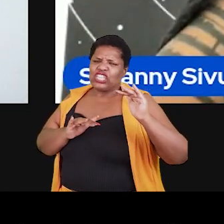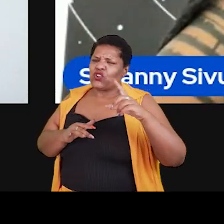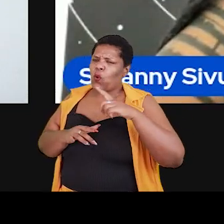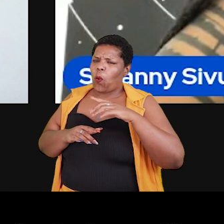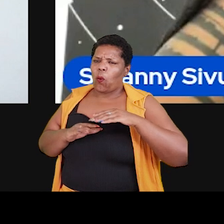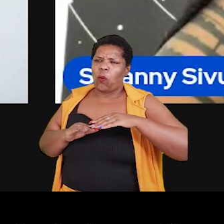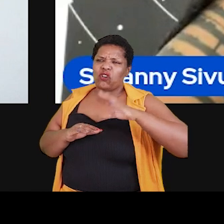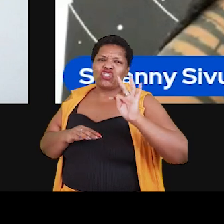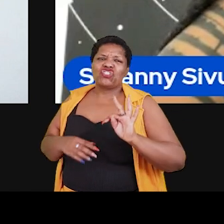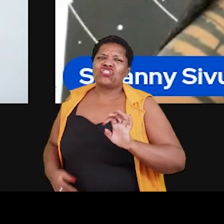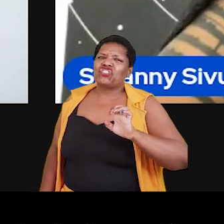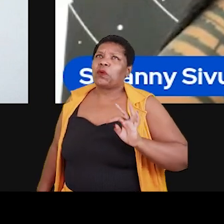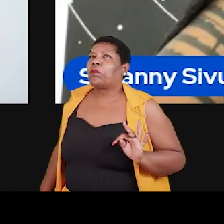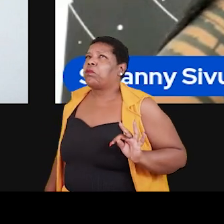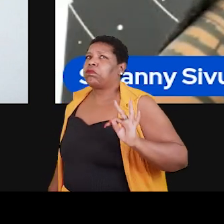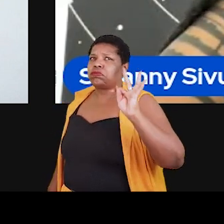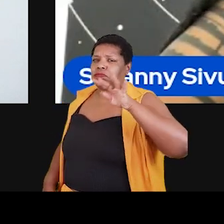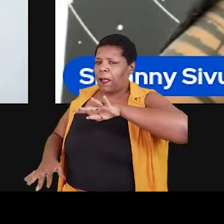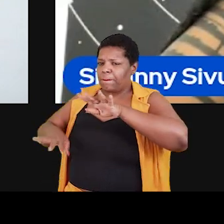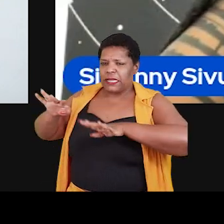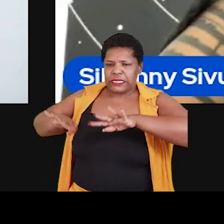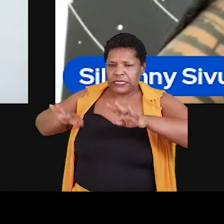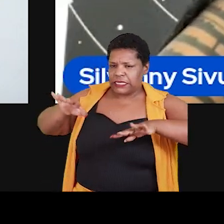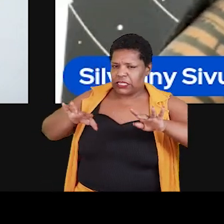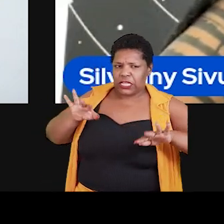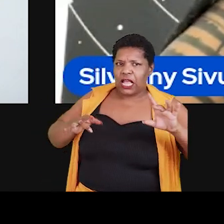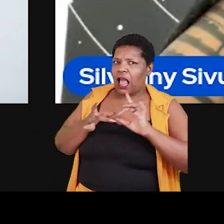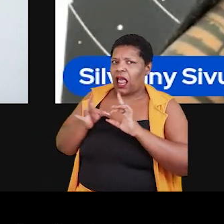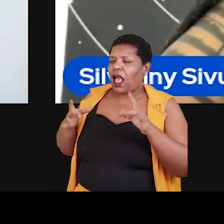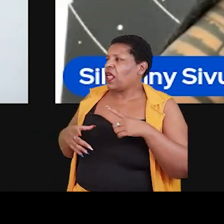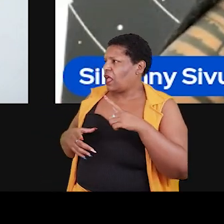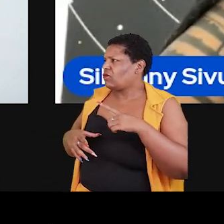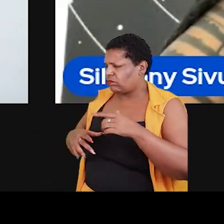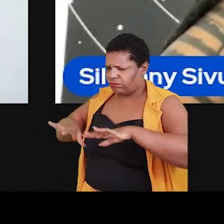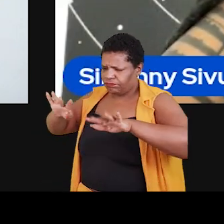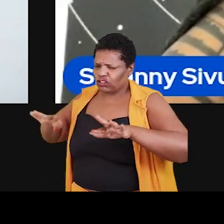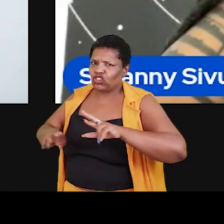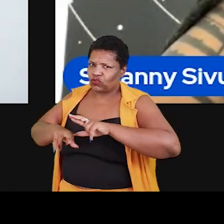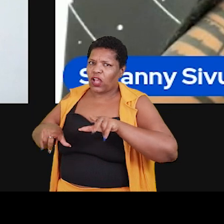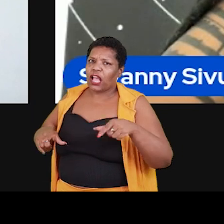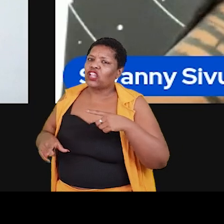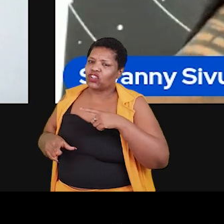Pro de timbres manipulados no live, né? Então,